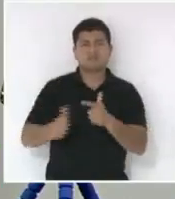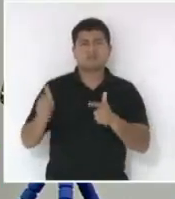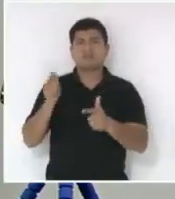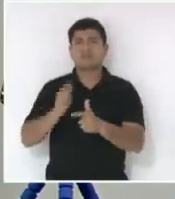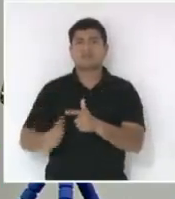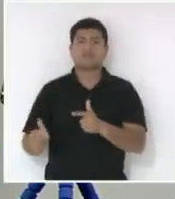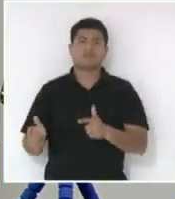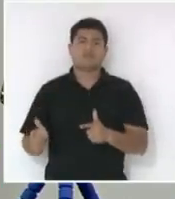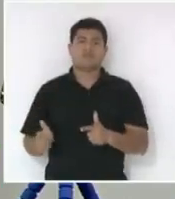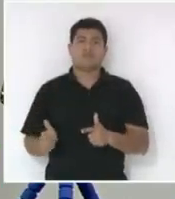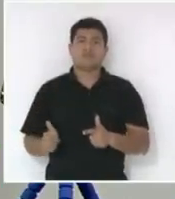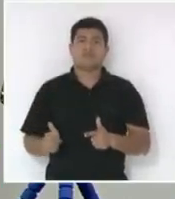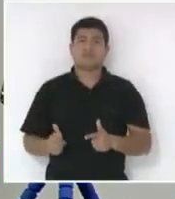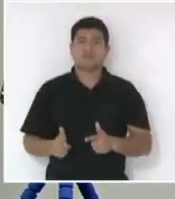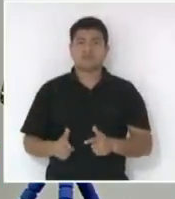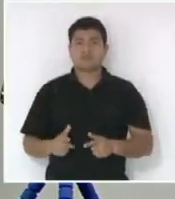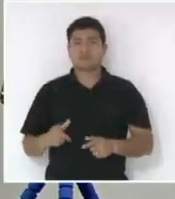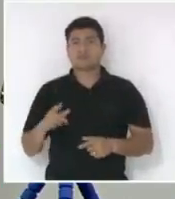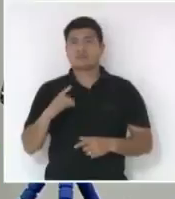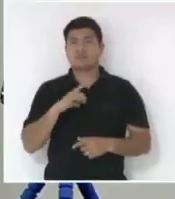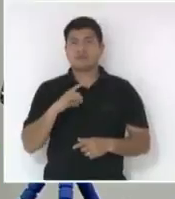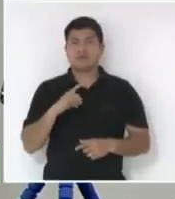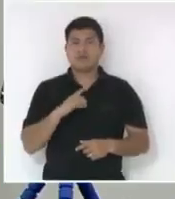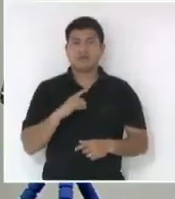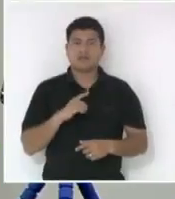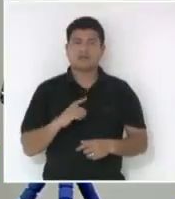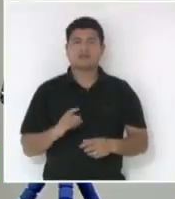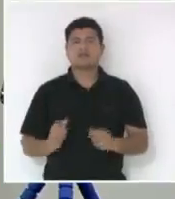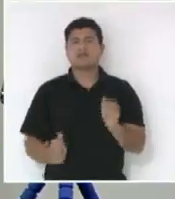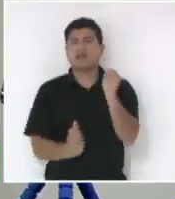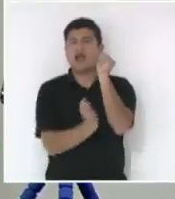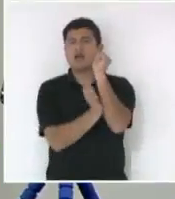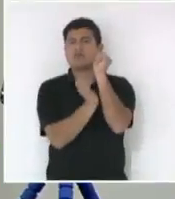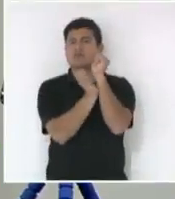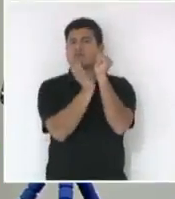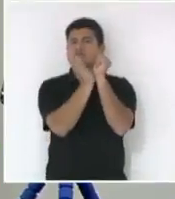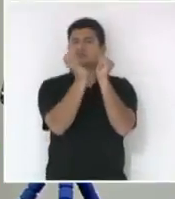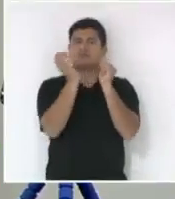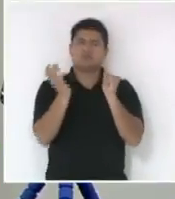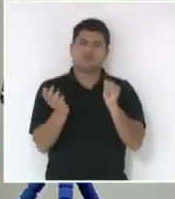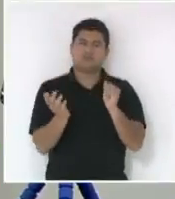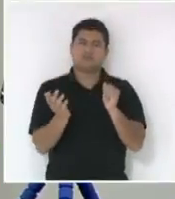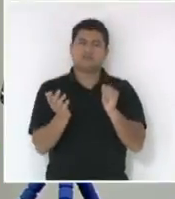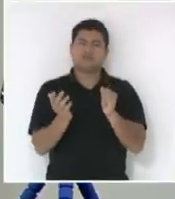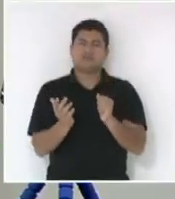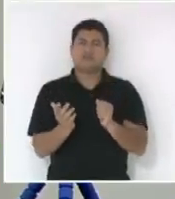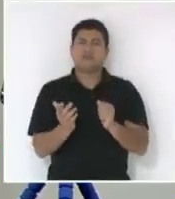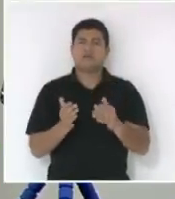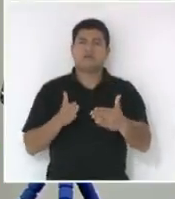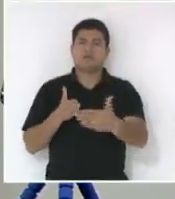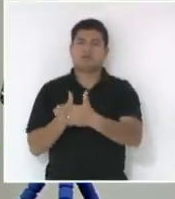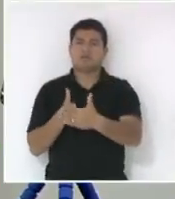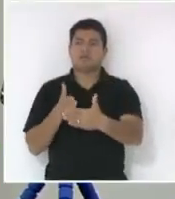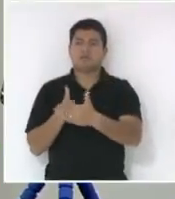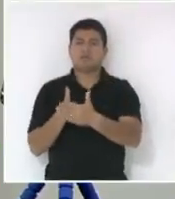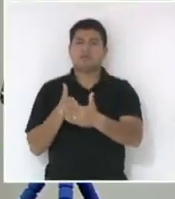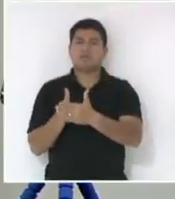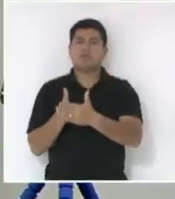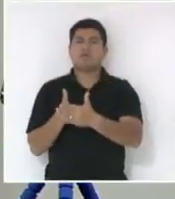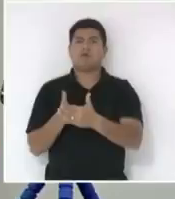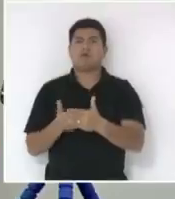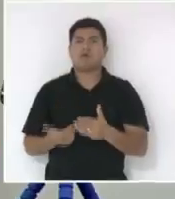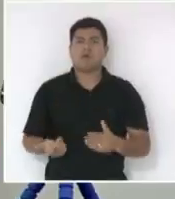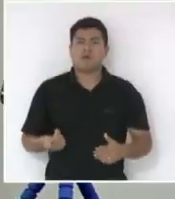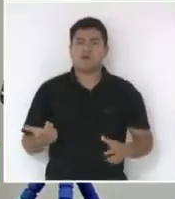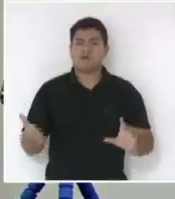instâncias dos tecnocratas, dos burocratas, da burocracia, impedindo o enlace dos convênios